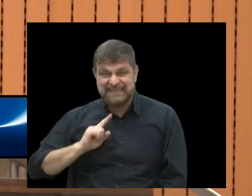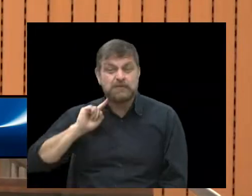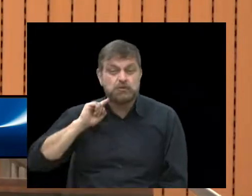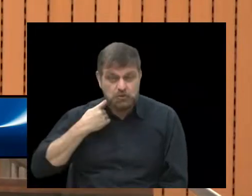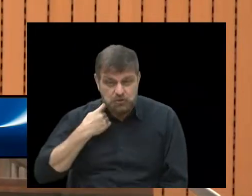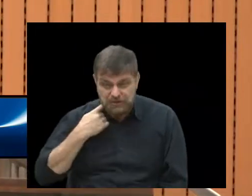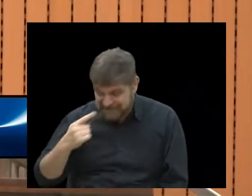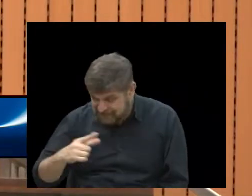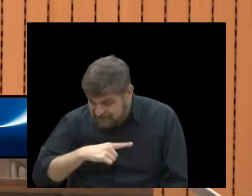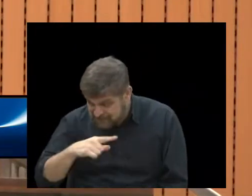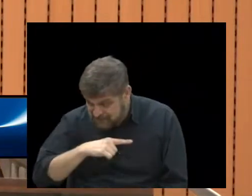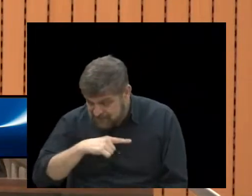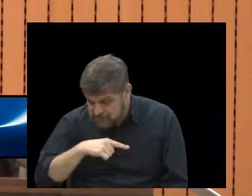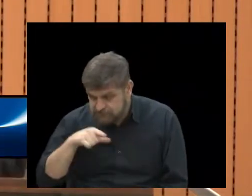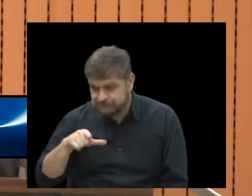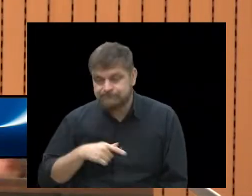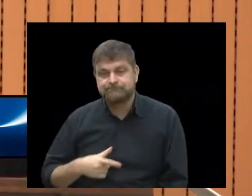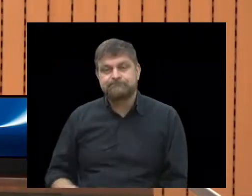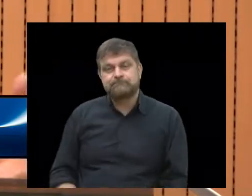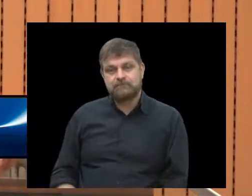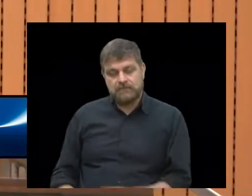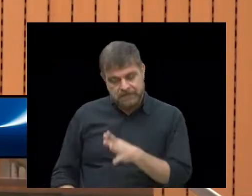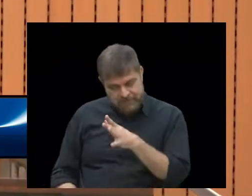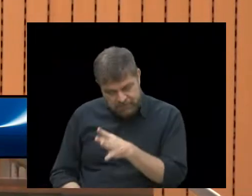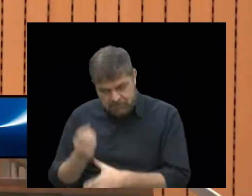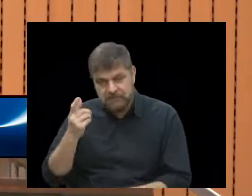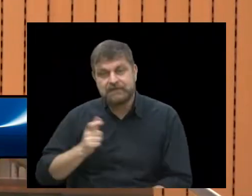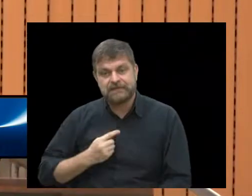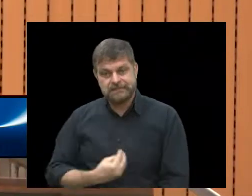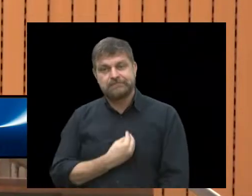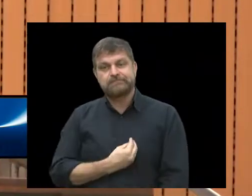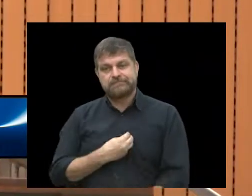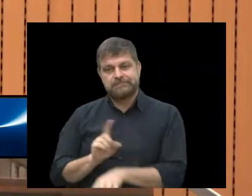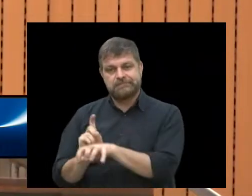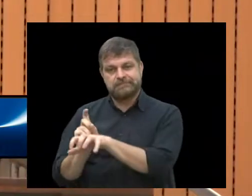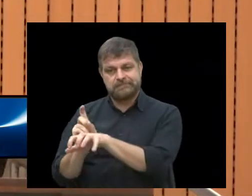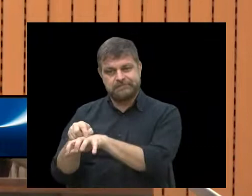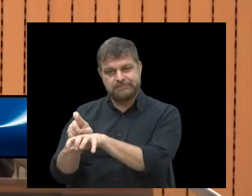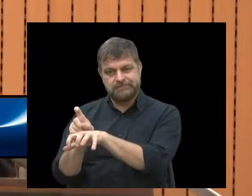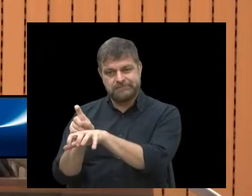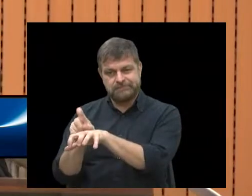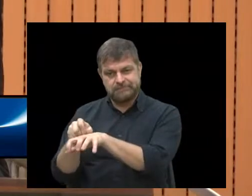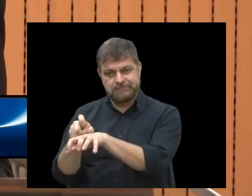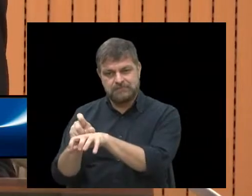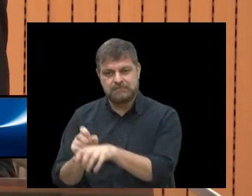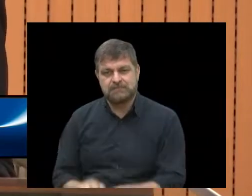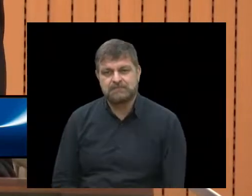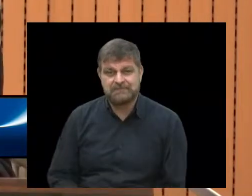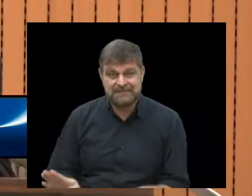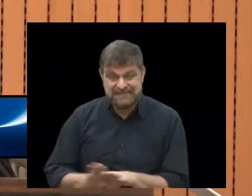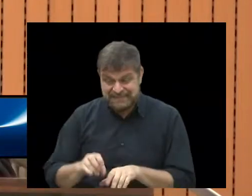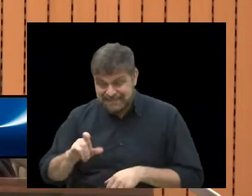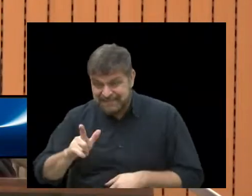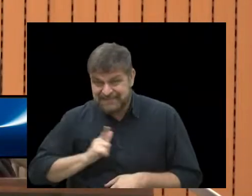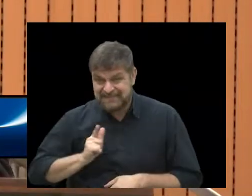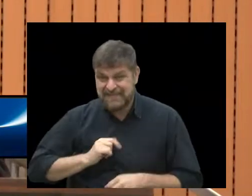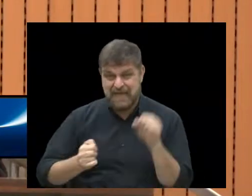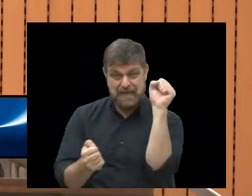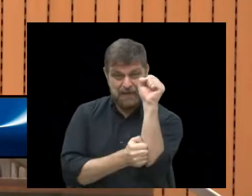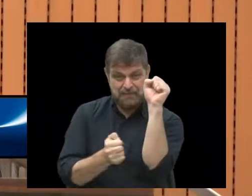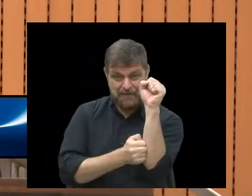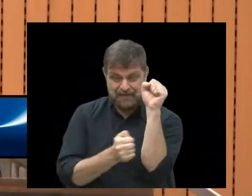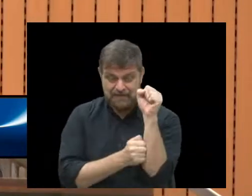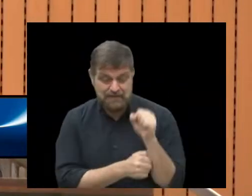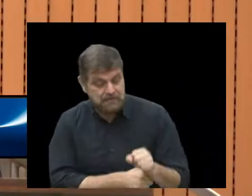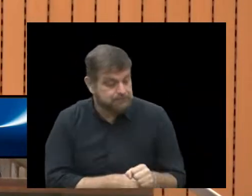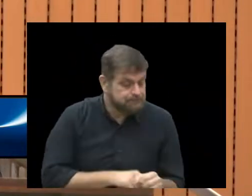sujeira tem a maldição do escorpião. Então, se tiver um pouquinho de madeira encostado, vai